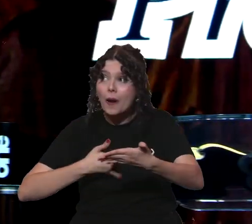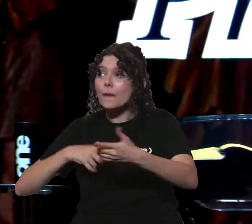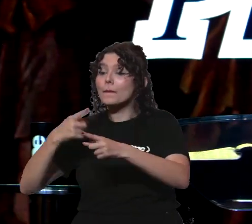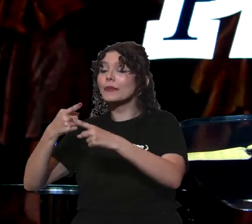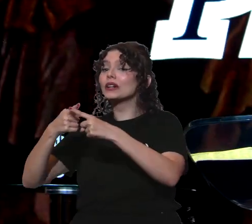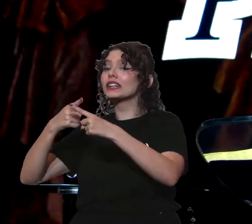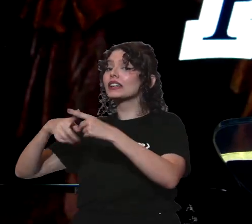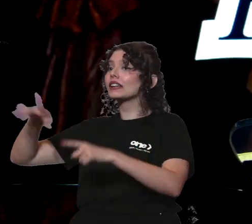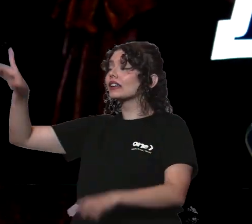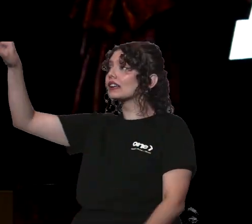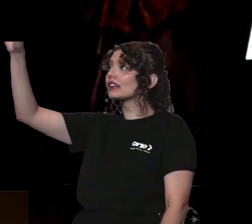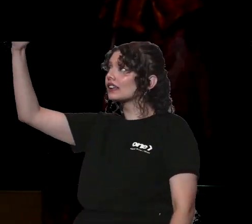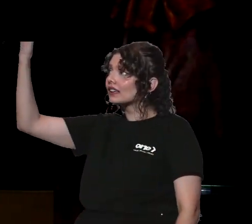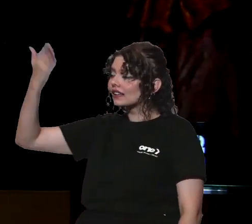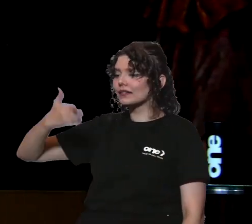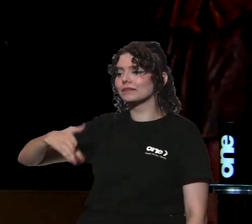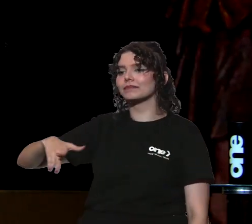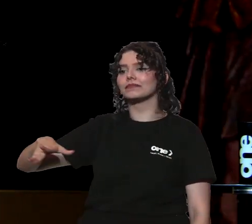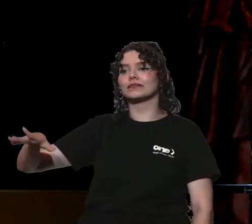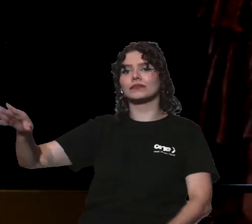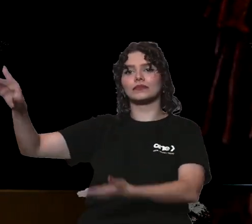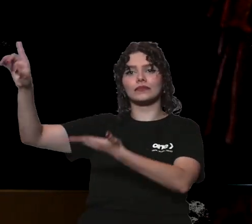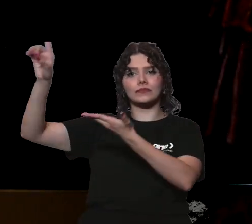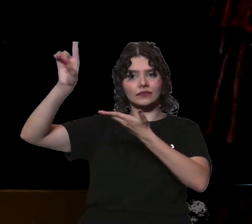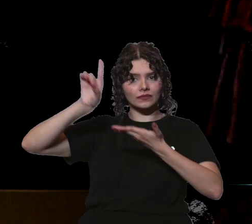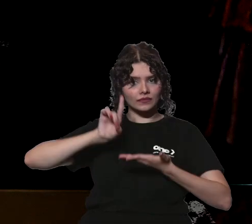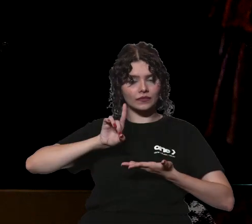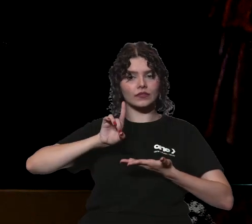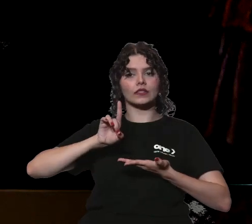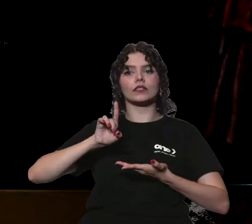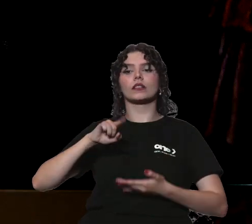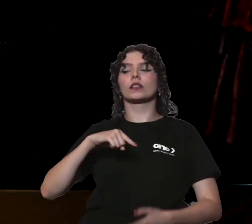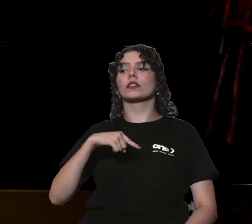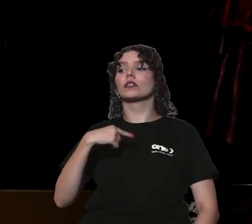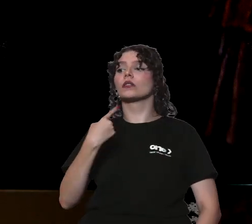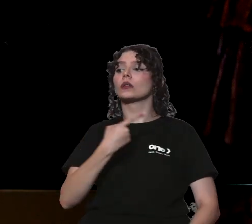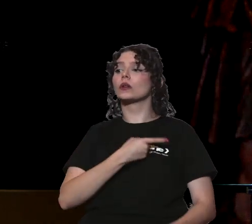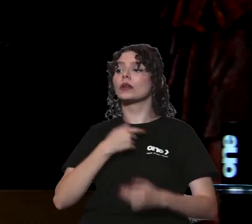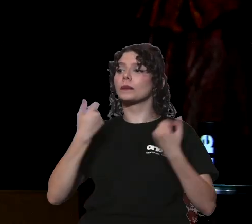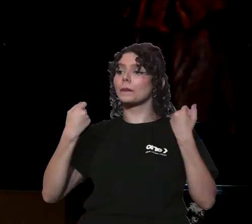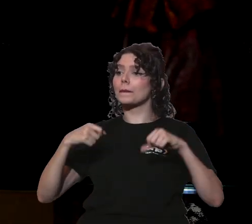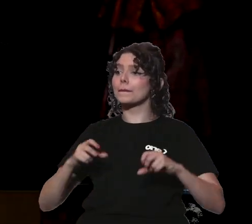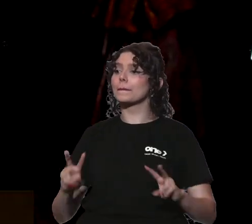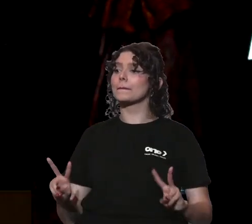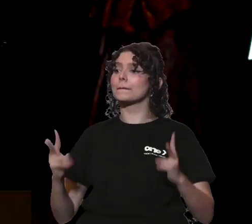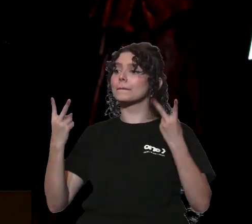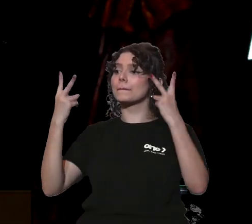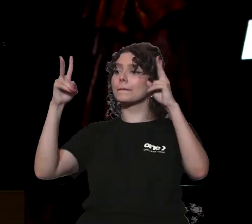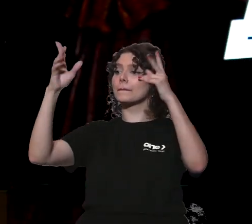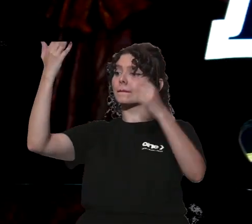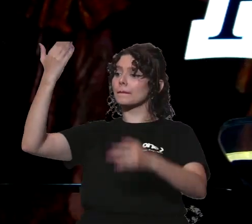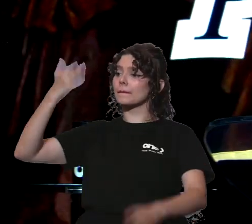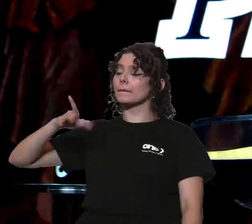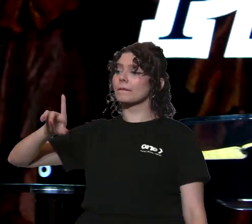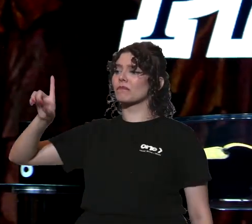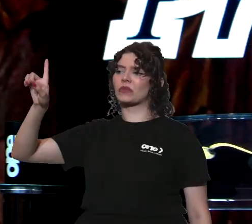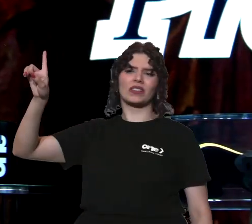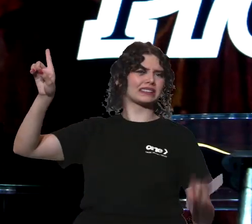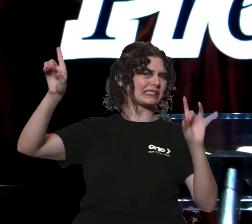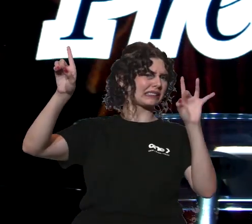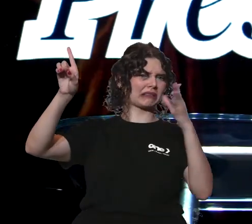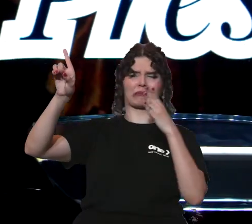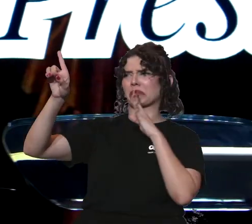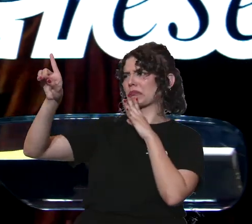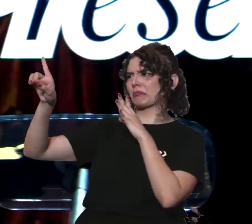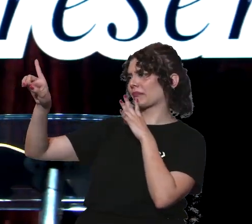me visitou. Então, nós devemos continuar valorizando a presença de Deus. Não basta simplesmente ter conhecido ela.